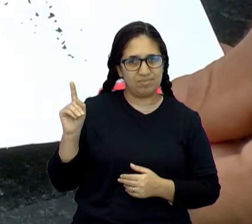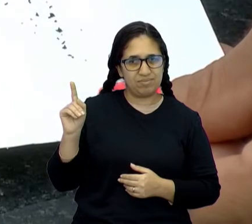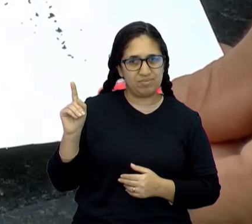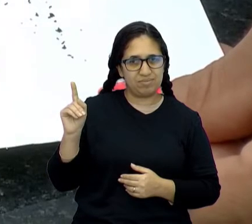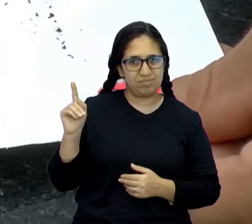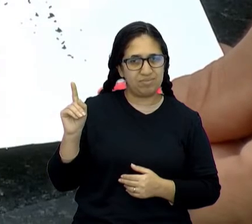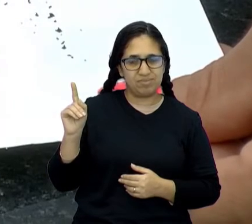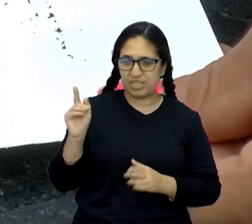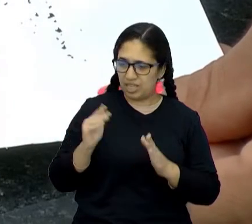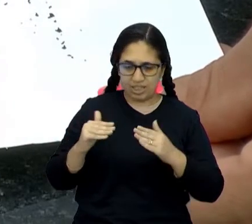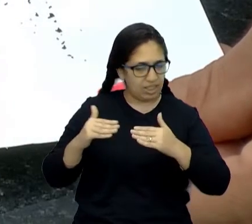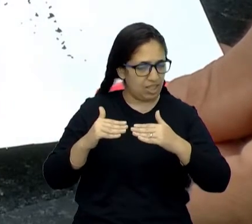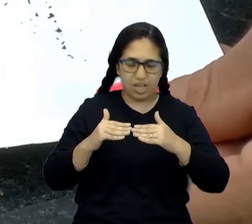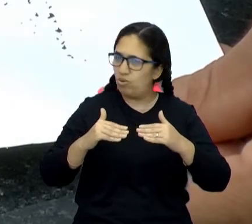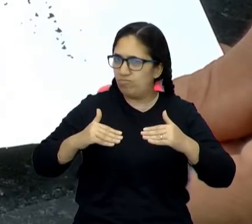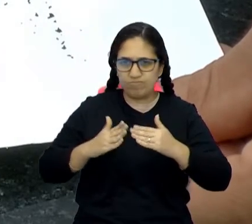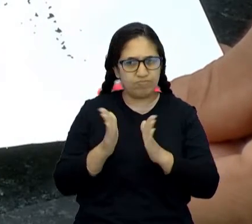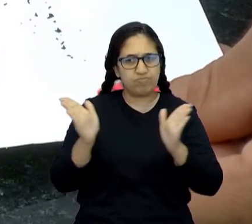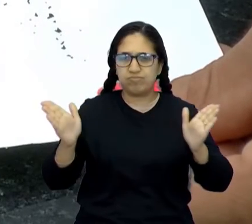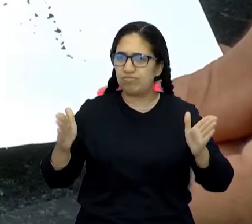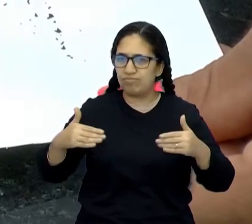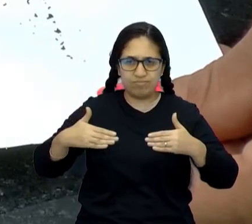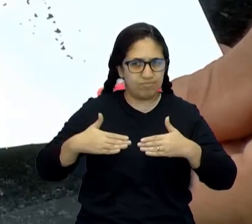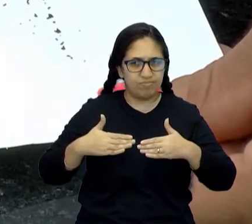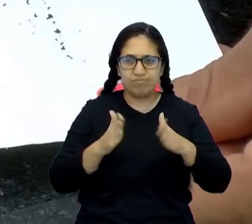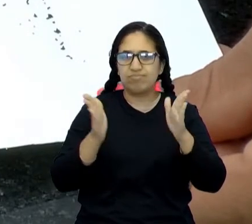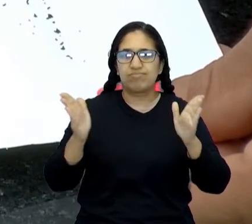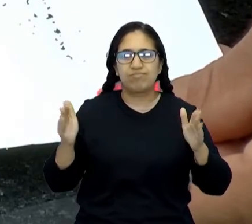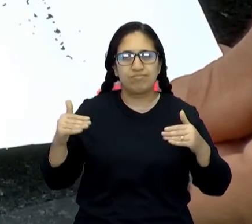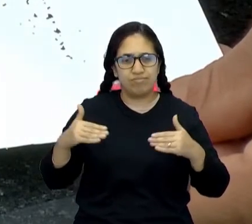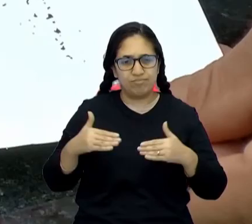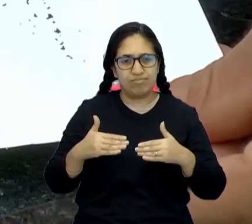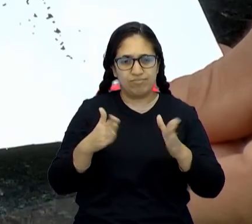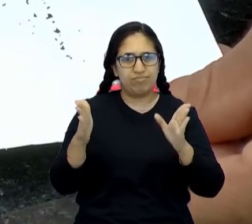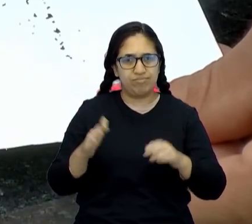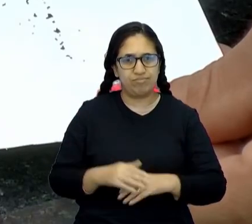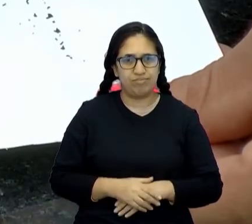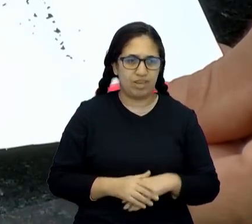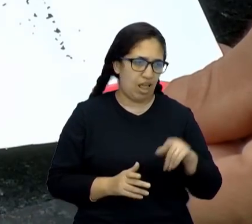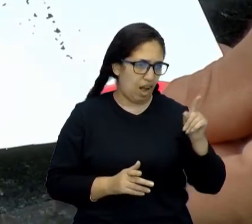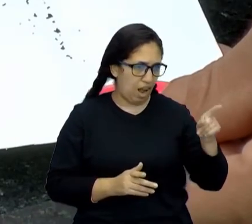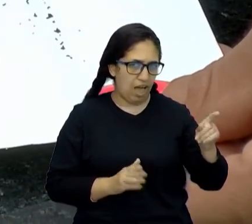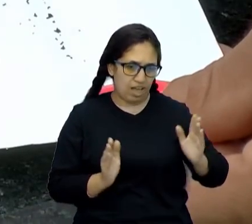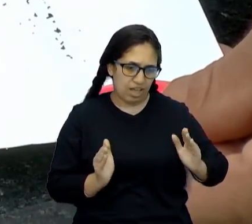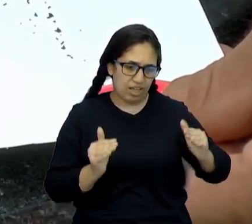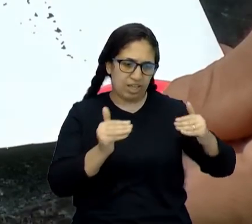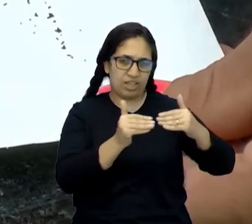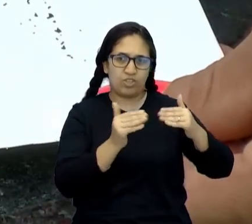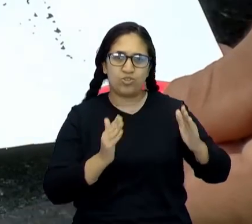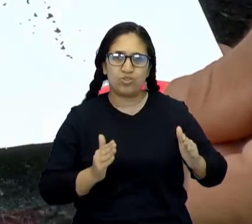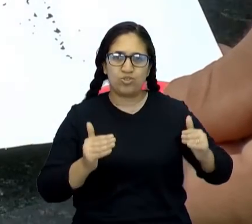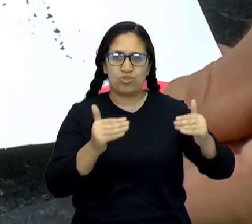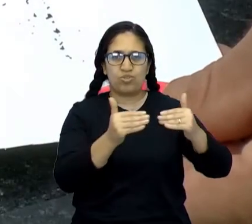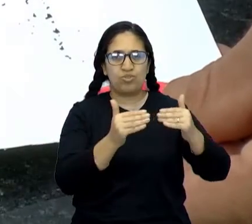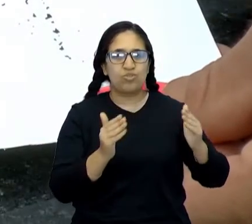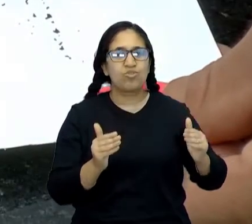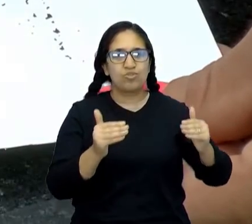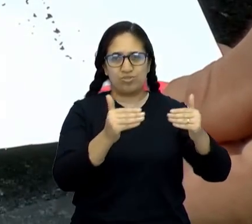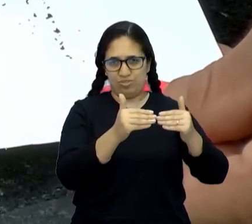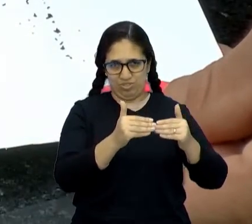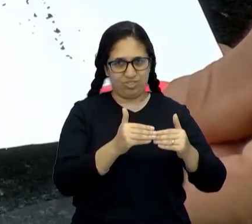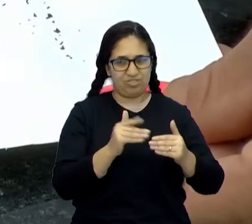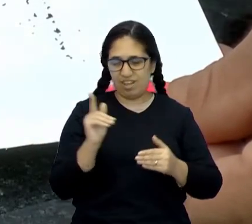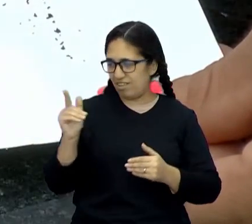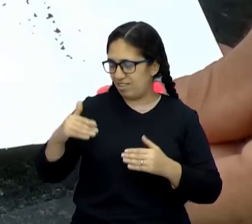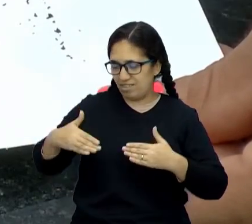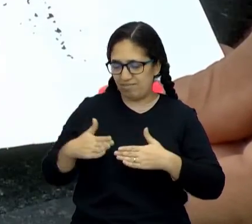ver que elas não se batem, né? Elas estão sempre saindo. Lá fica redondinho, saindo de um, chegando no outro,